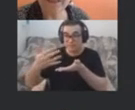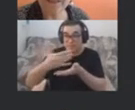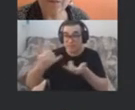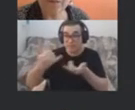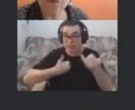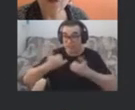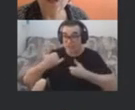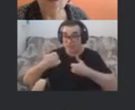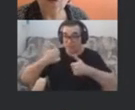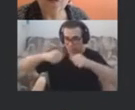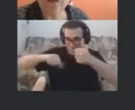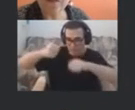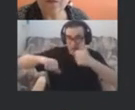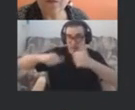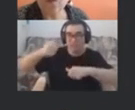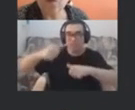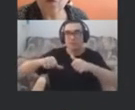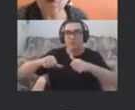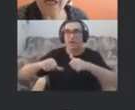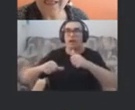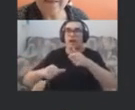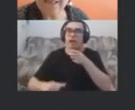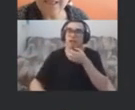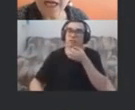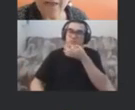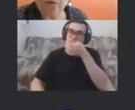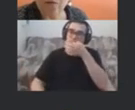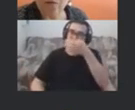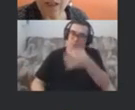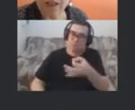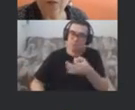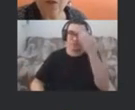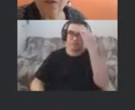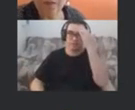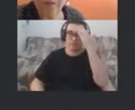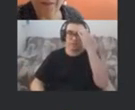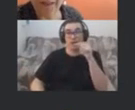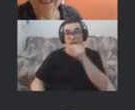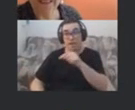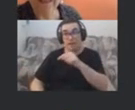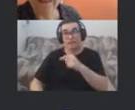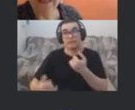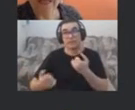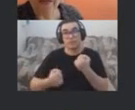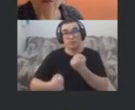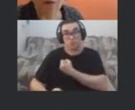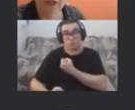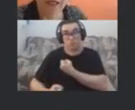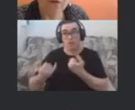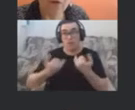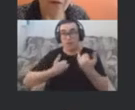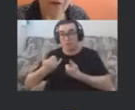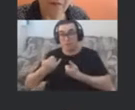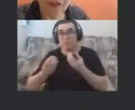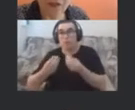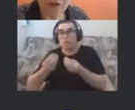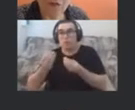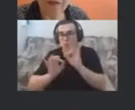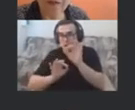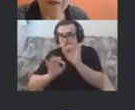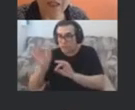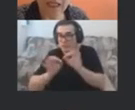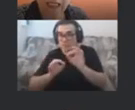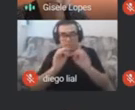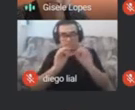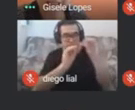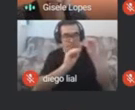e interpretamos como que nós devemos colocar esses dados, né? Como nós devemos apresentar esses dados. Normalmente,